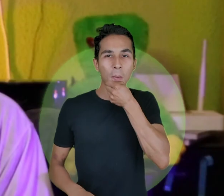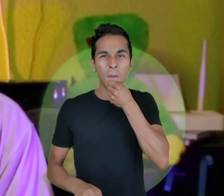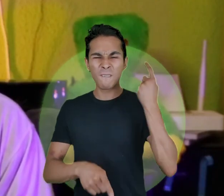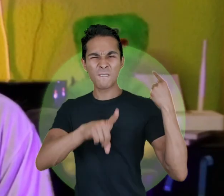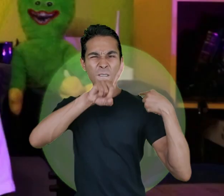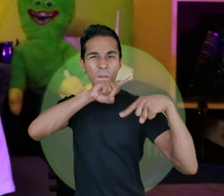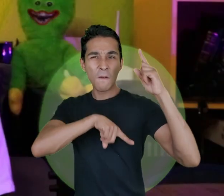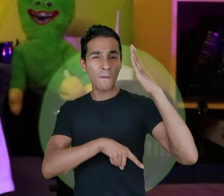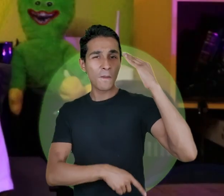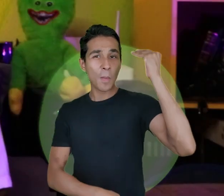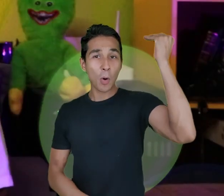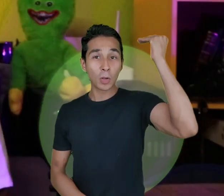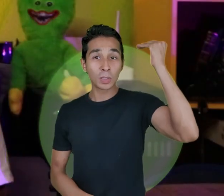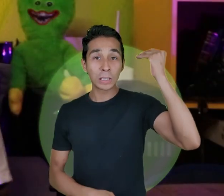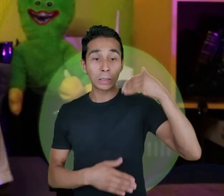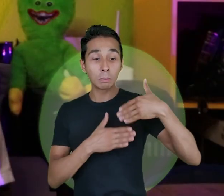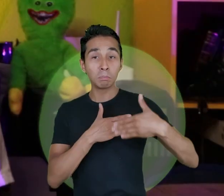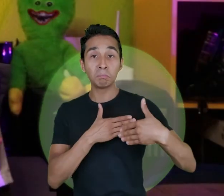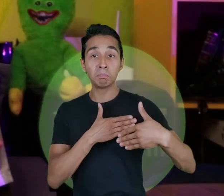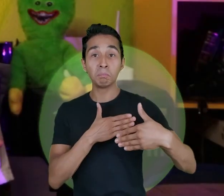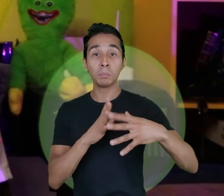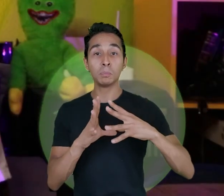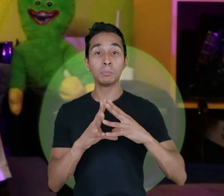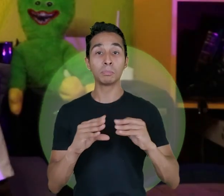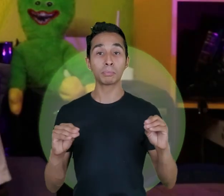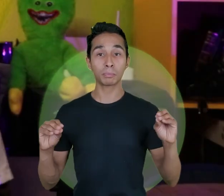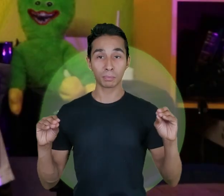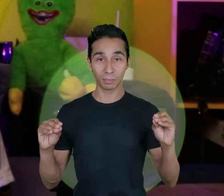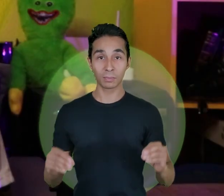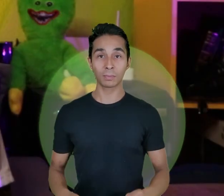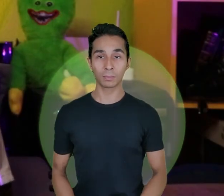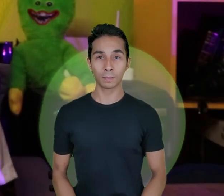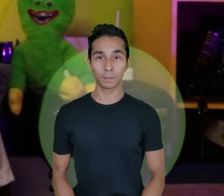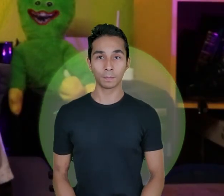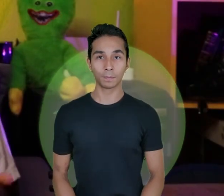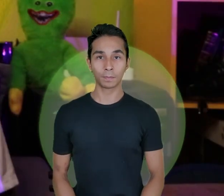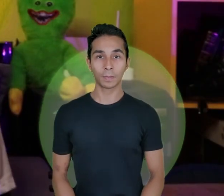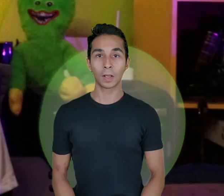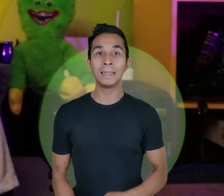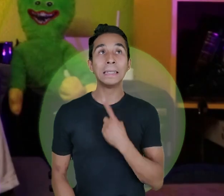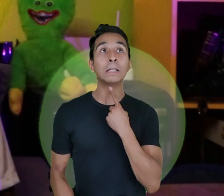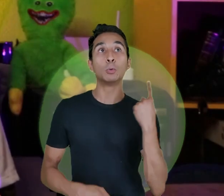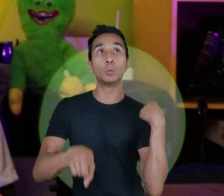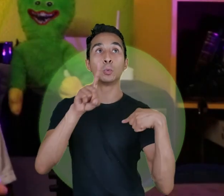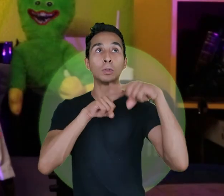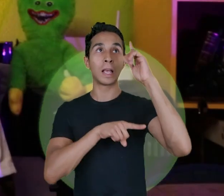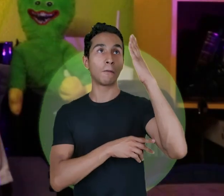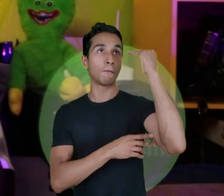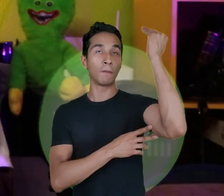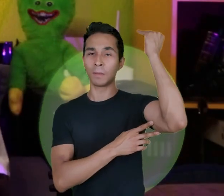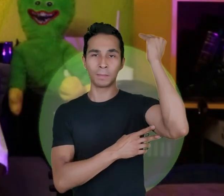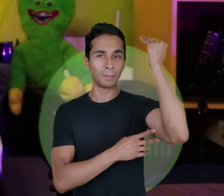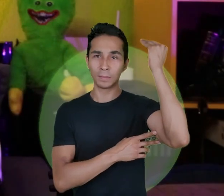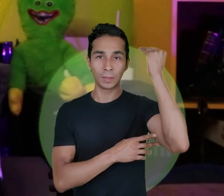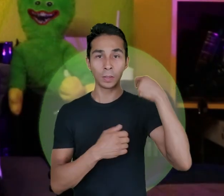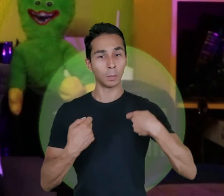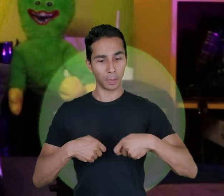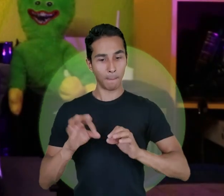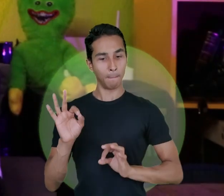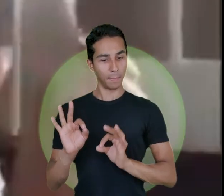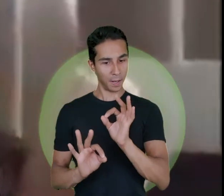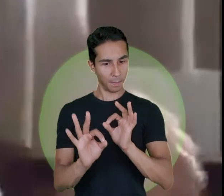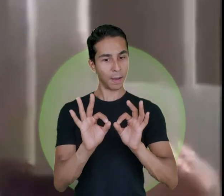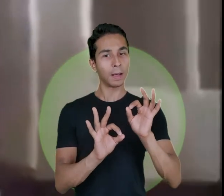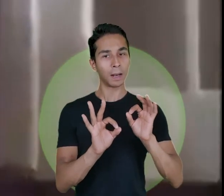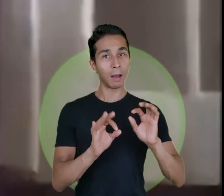ouve falar, né? Eu acho que é muito mais do que querer fazer sucesso ou fama, mas é estar preparado para quando esse momento